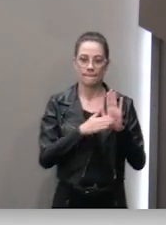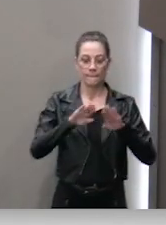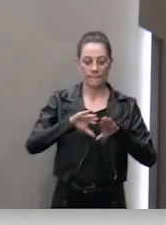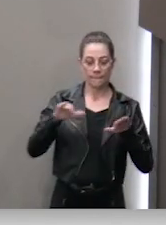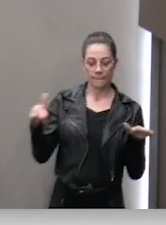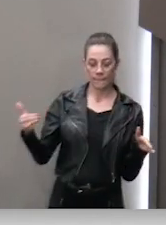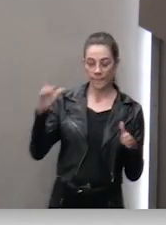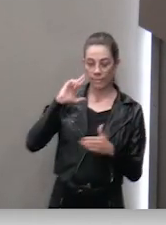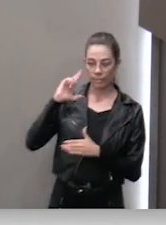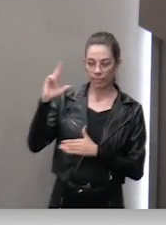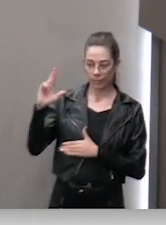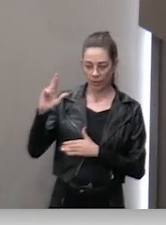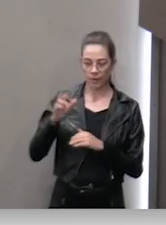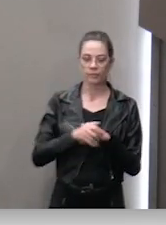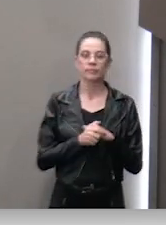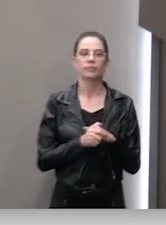mesa